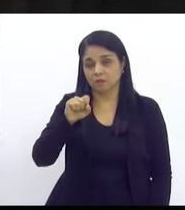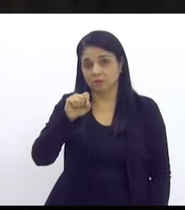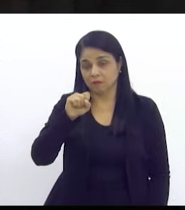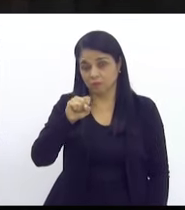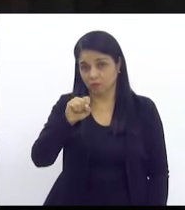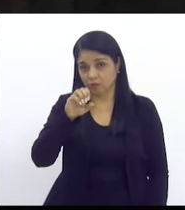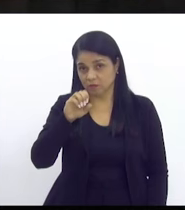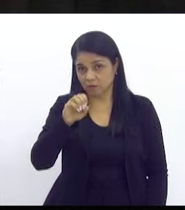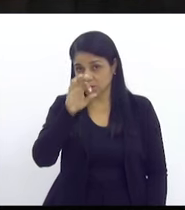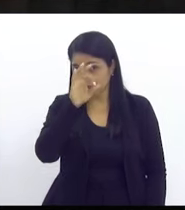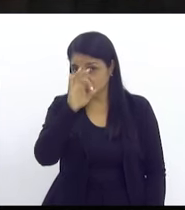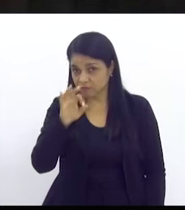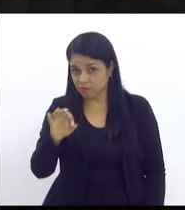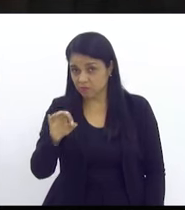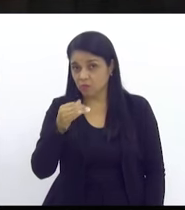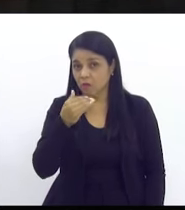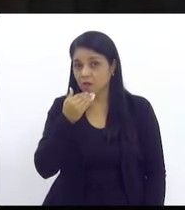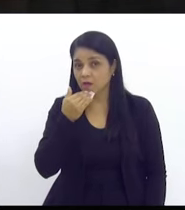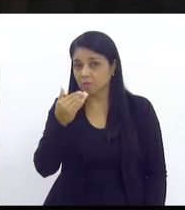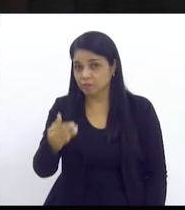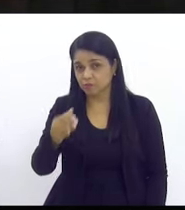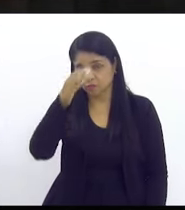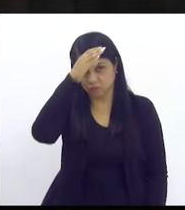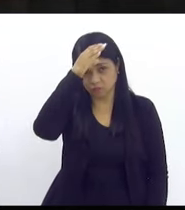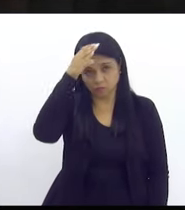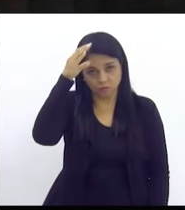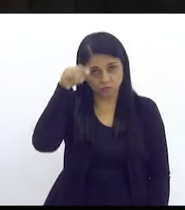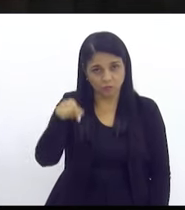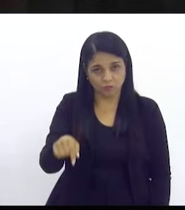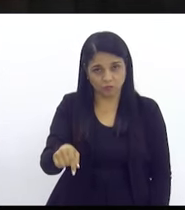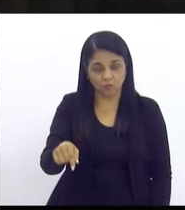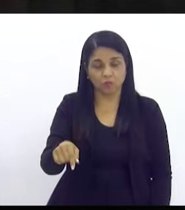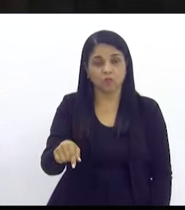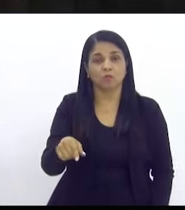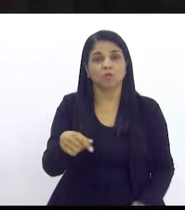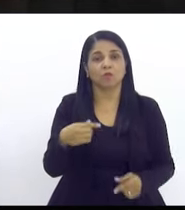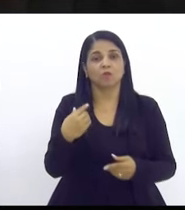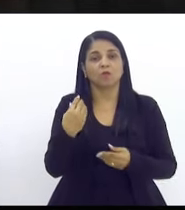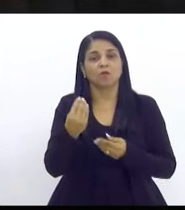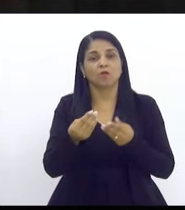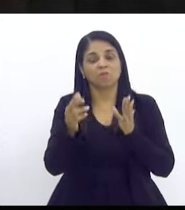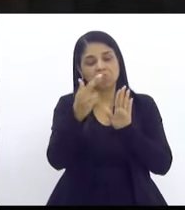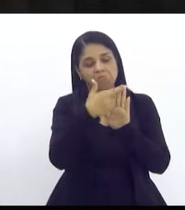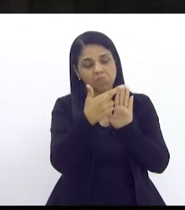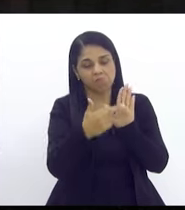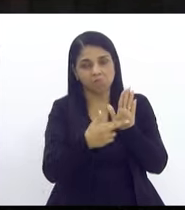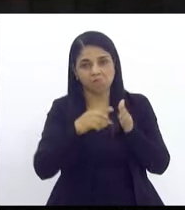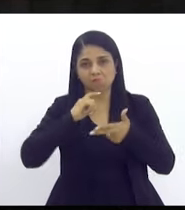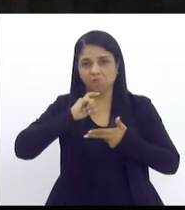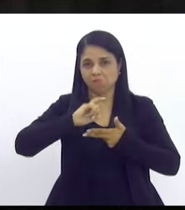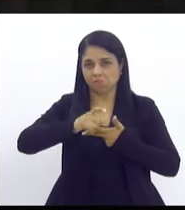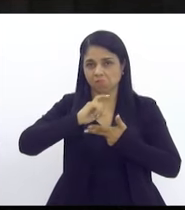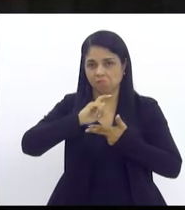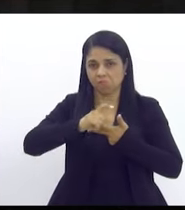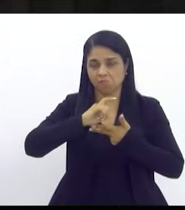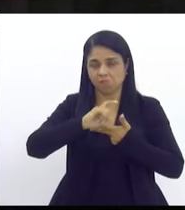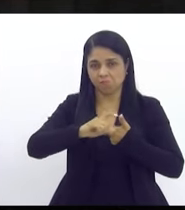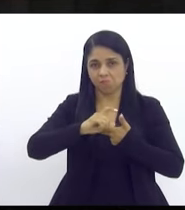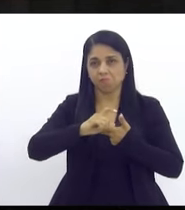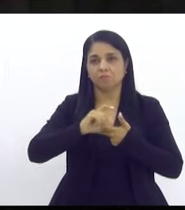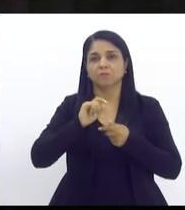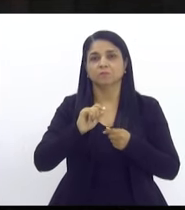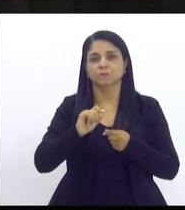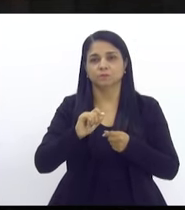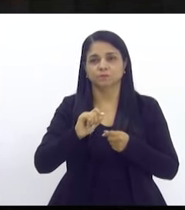80% a pedido do contribuinte, conforme regulamentação do Poder Executivo, quando se tratar